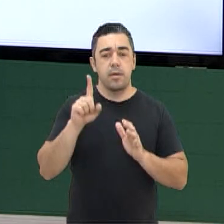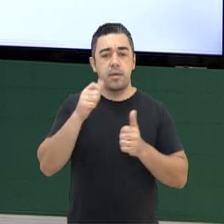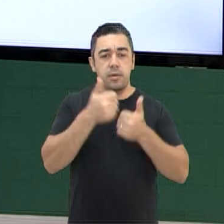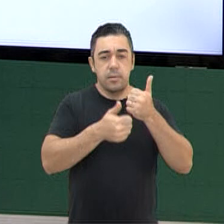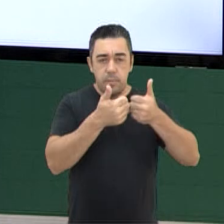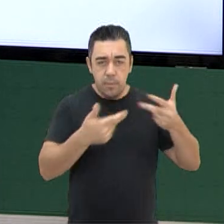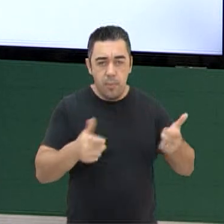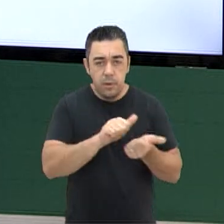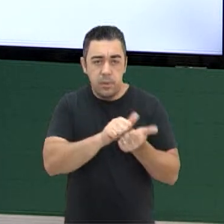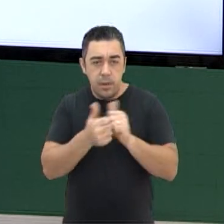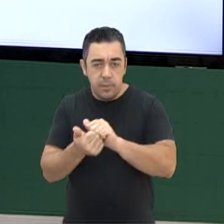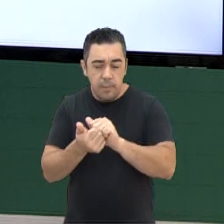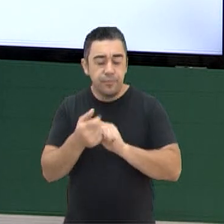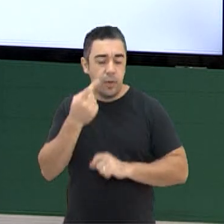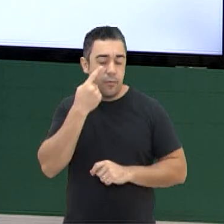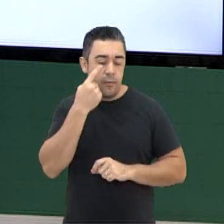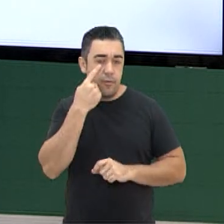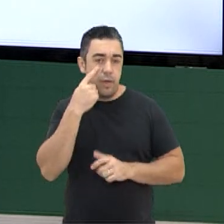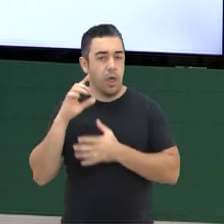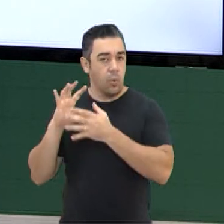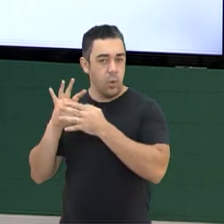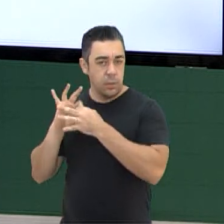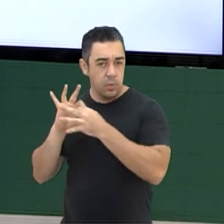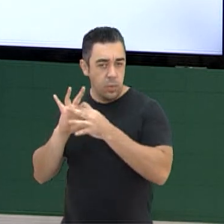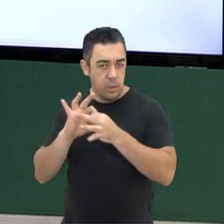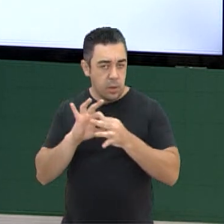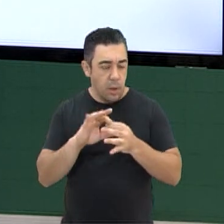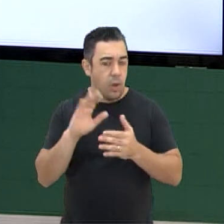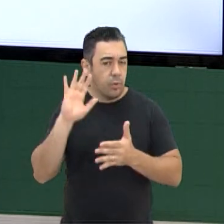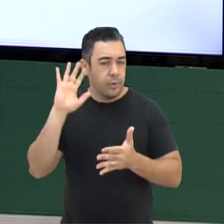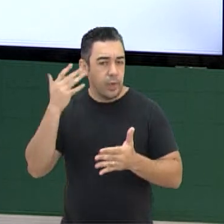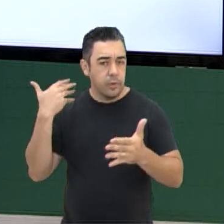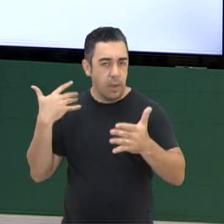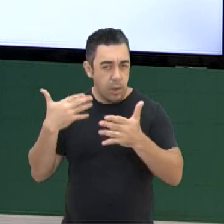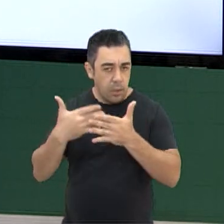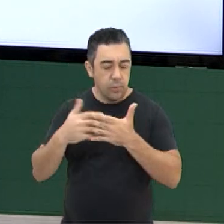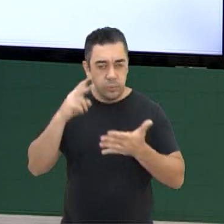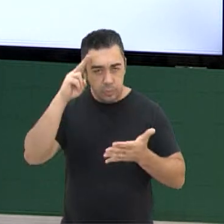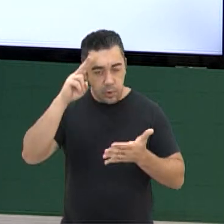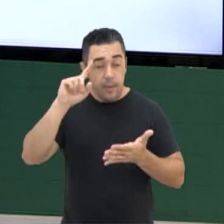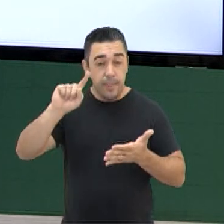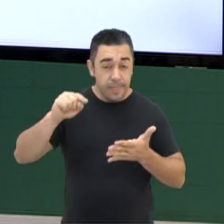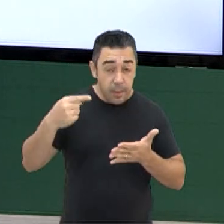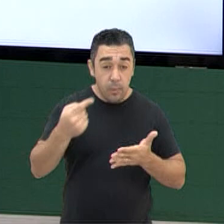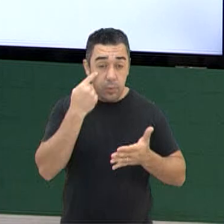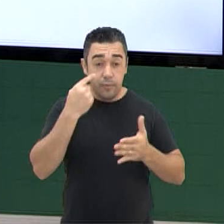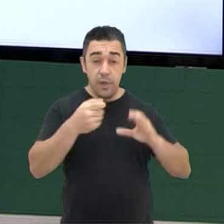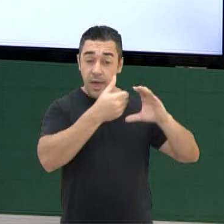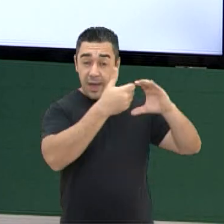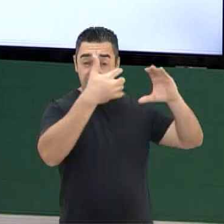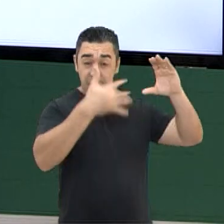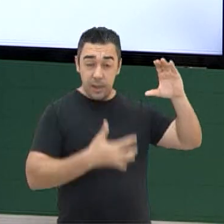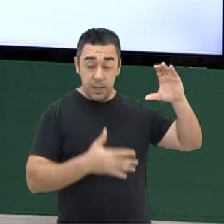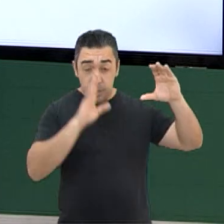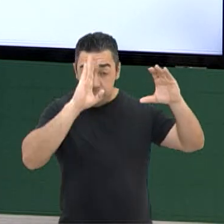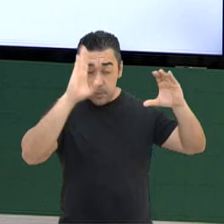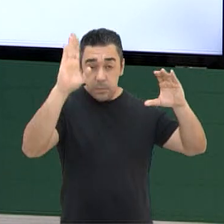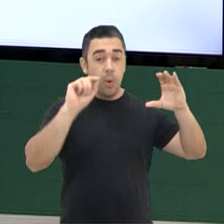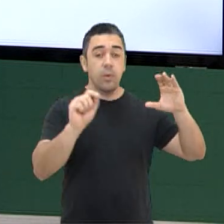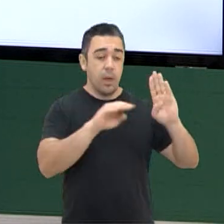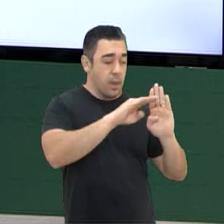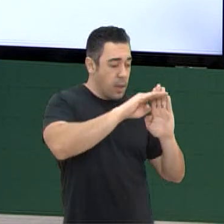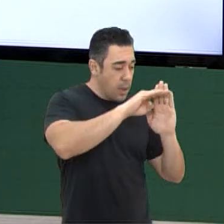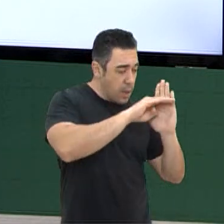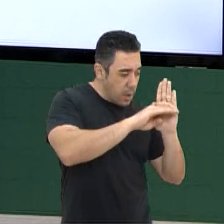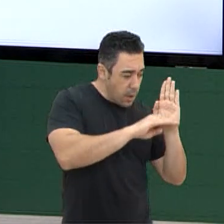Inicialmente faremos uma contextualização histórica e em seguida abordaremos as características principais, as regras